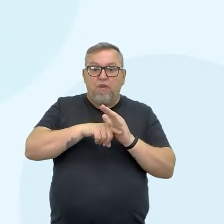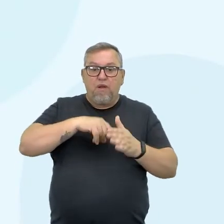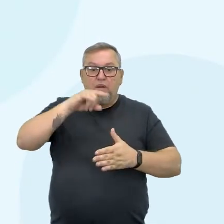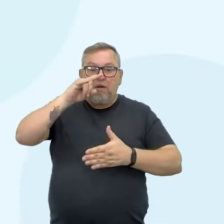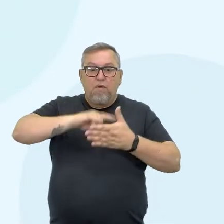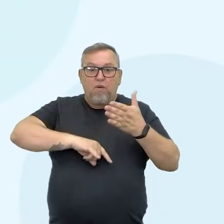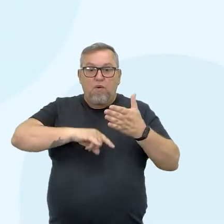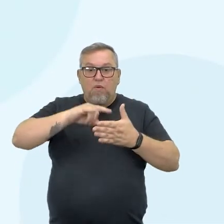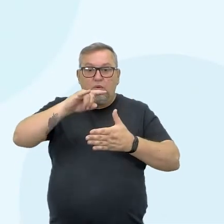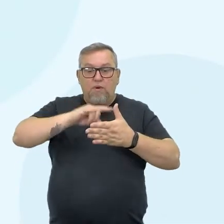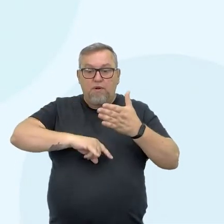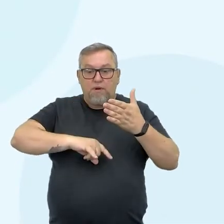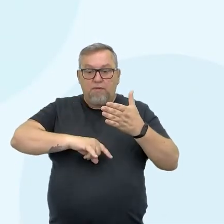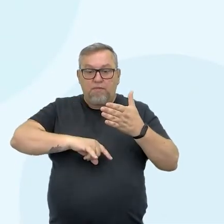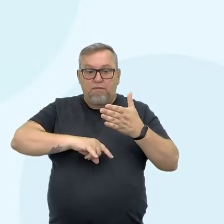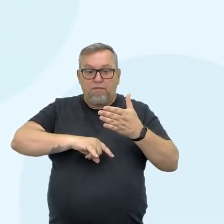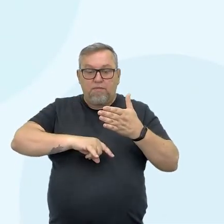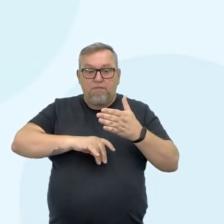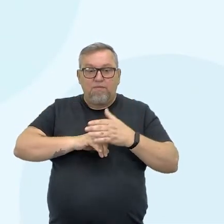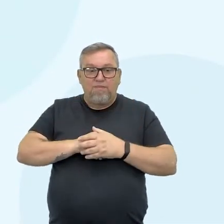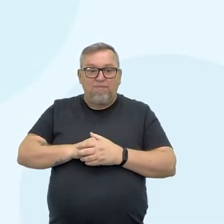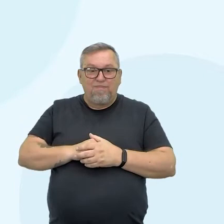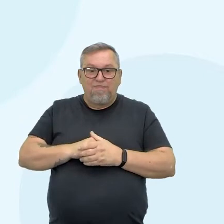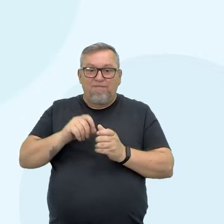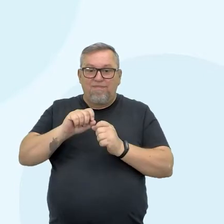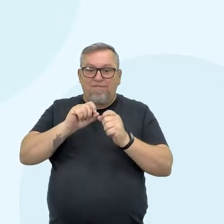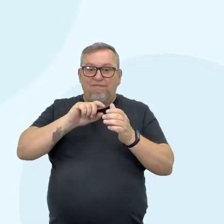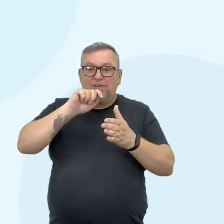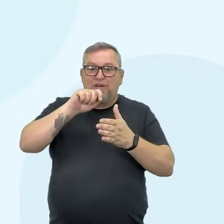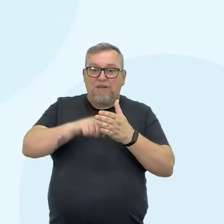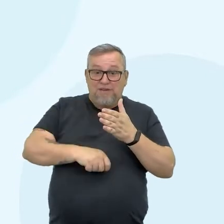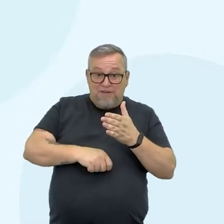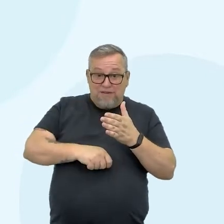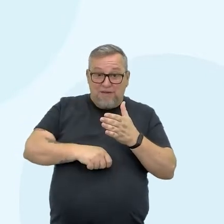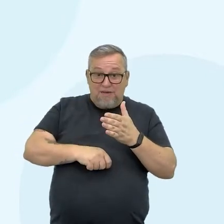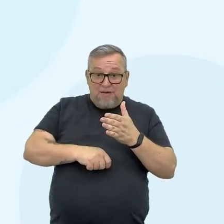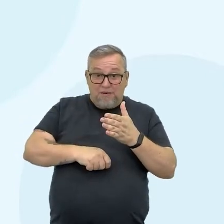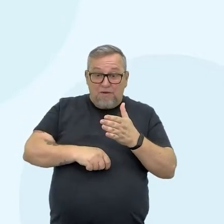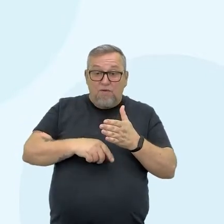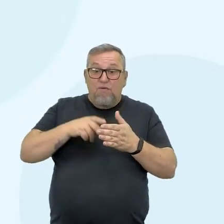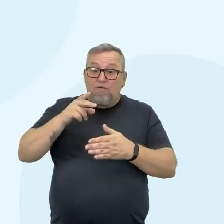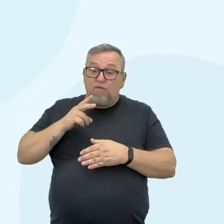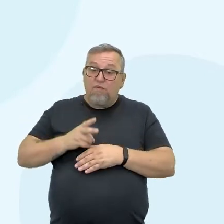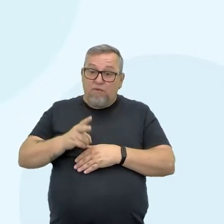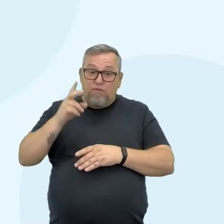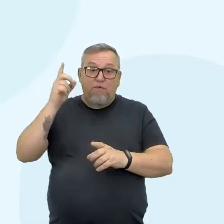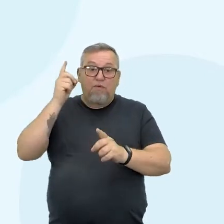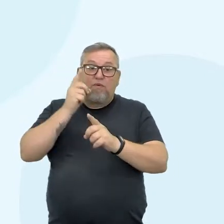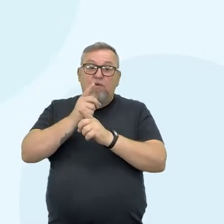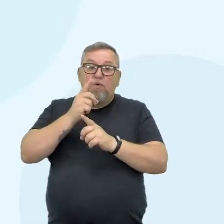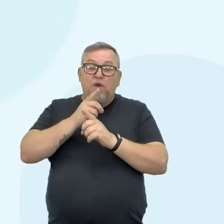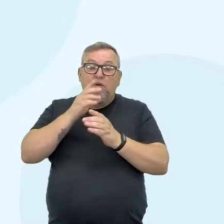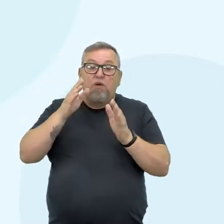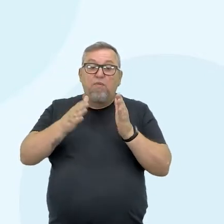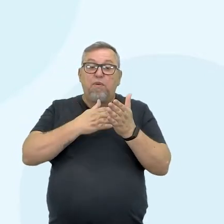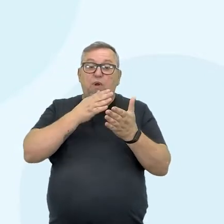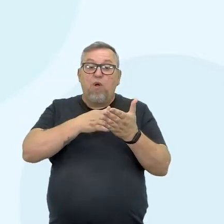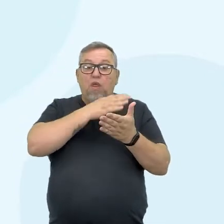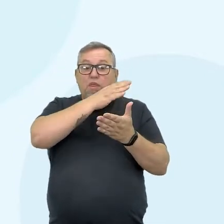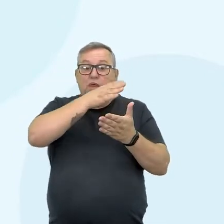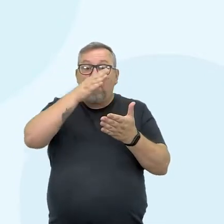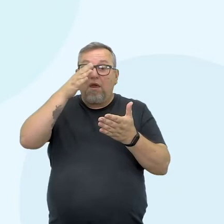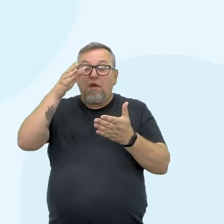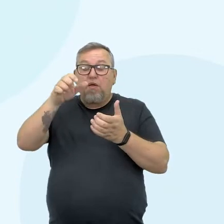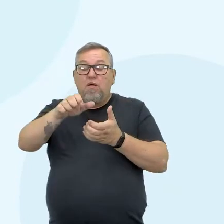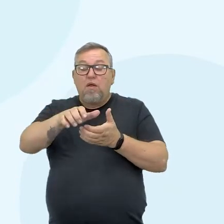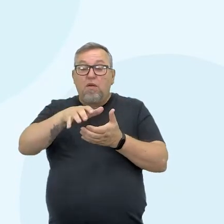documental. Trata-se da pesquisa de registros escritos, frequentemente encontrados em